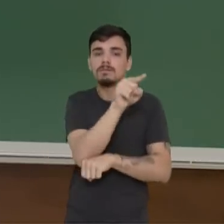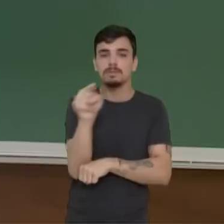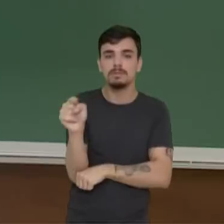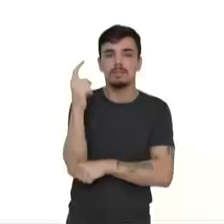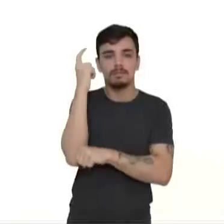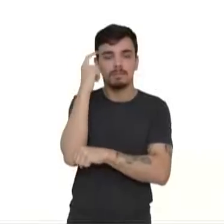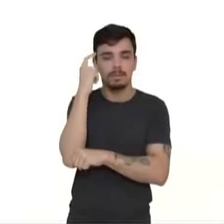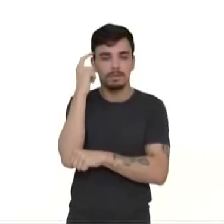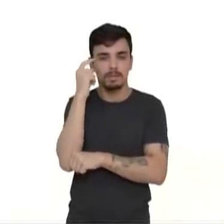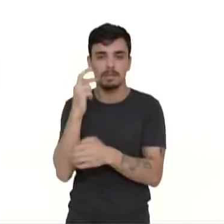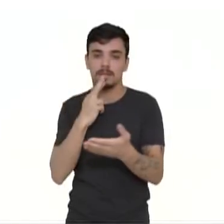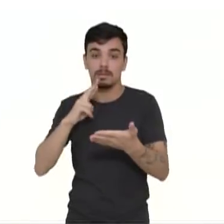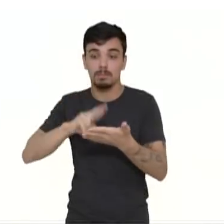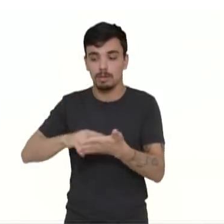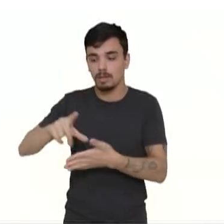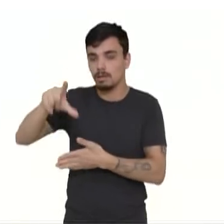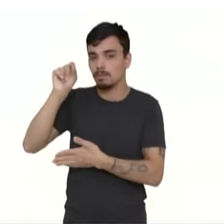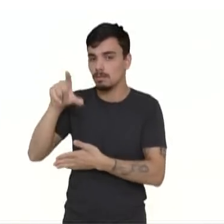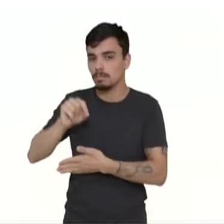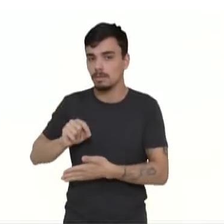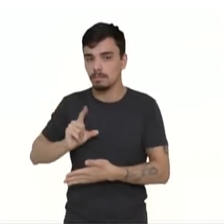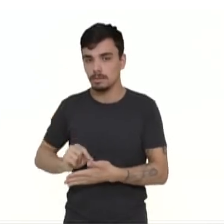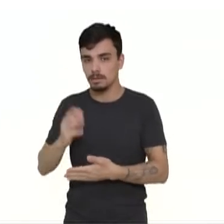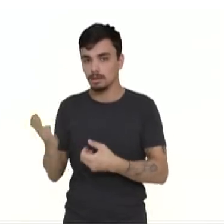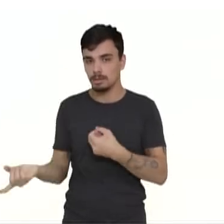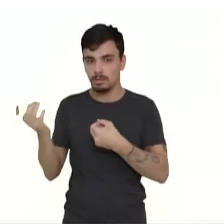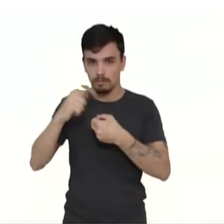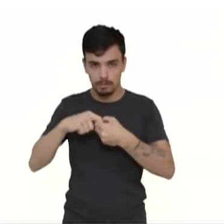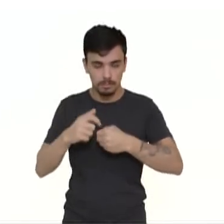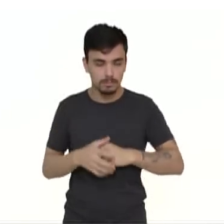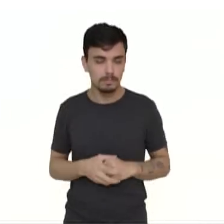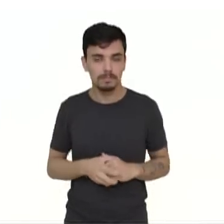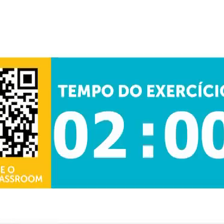tentarem assinalar uma das alternativas, ok?